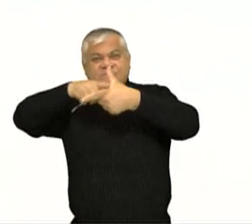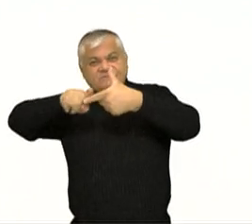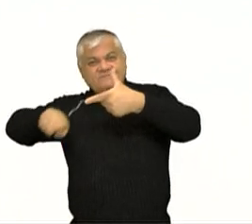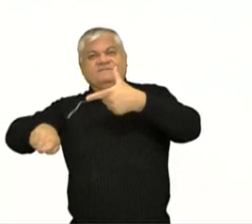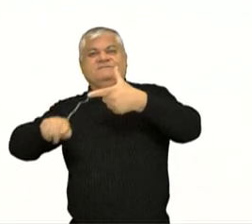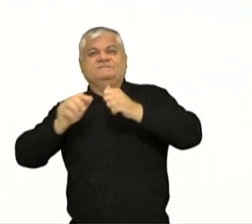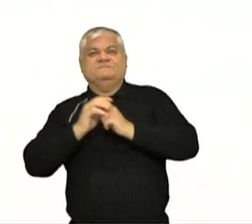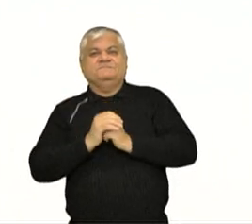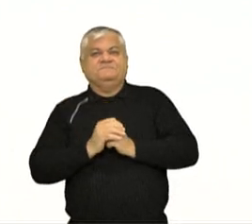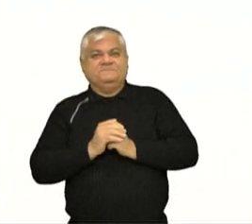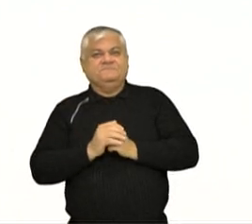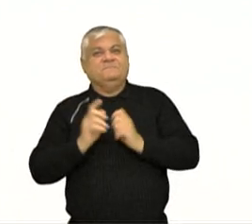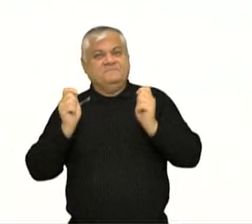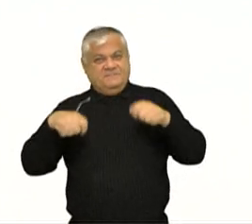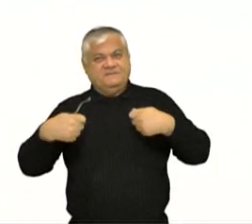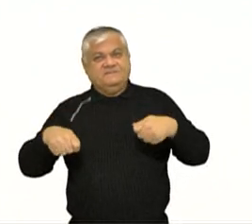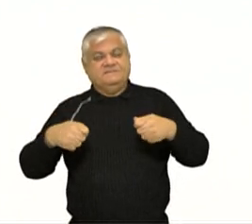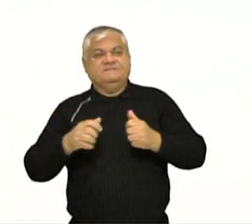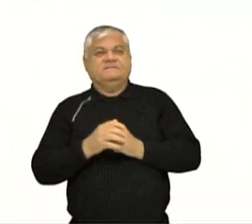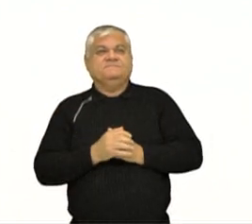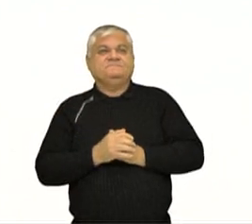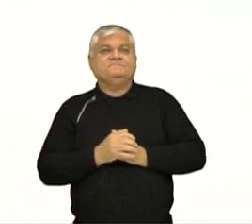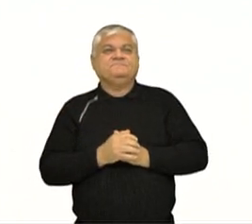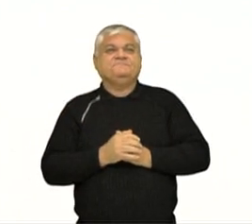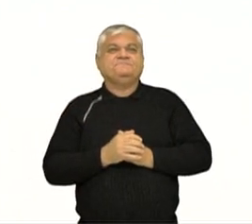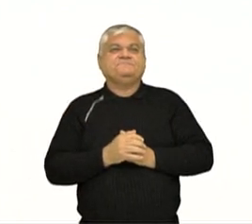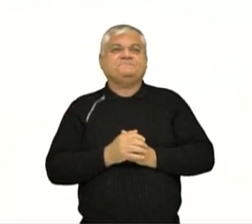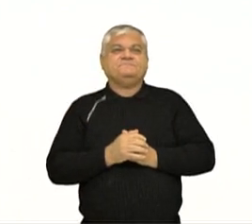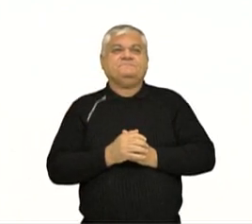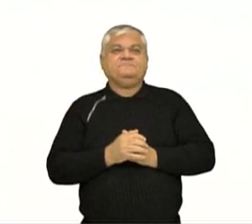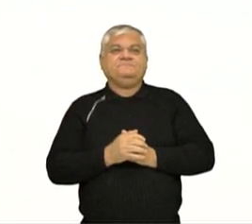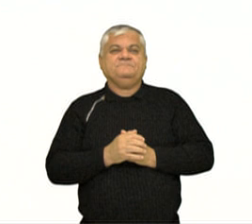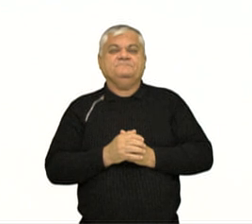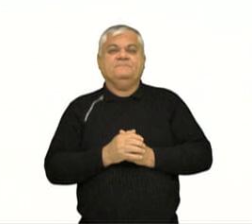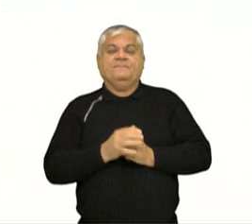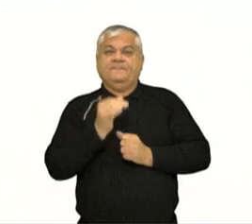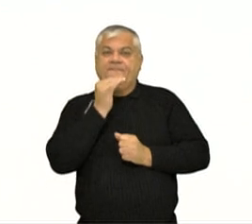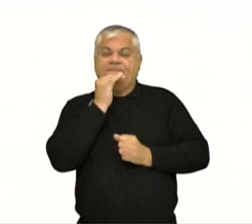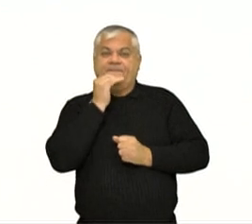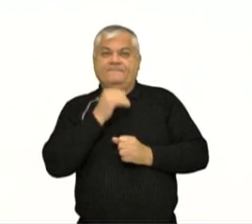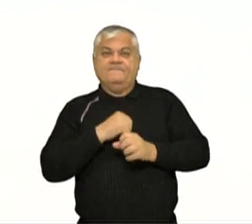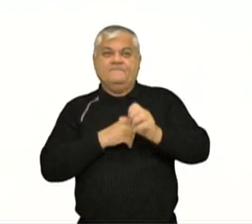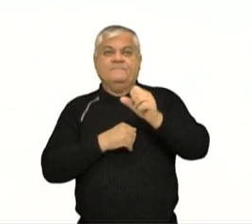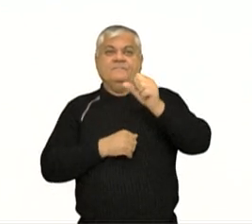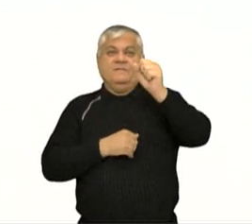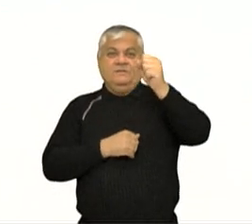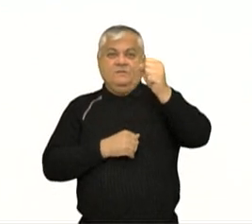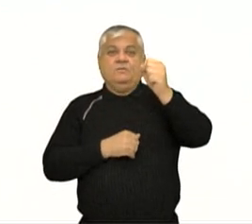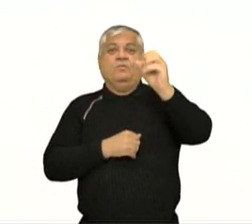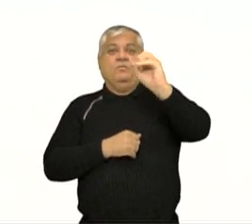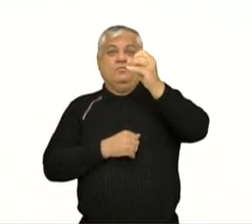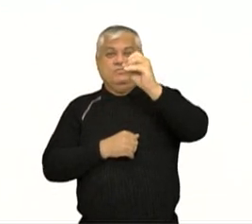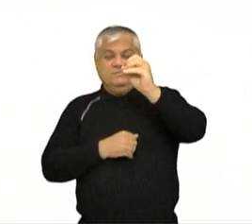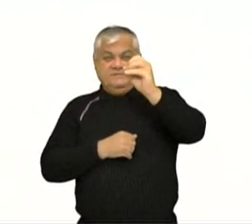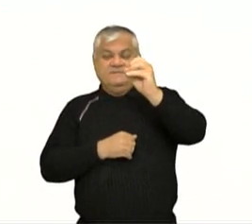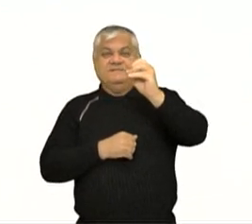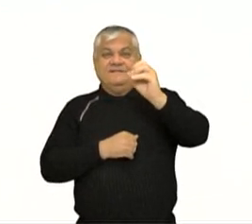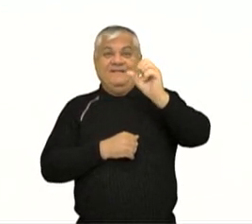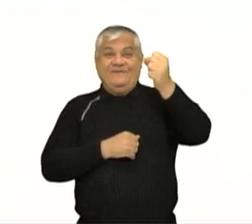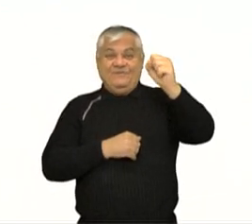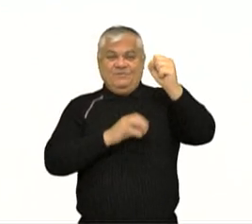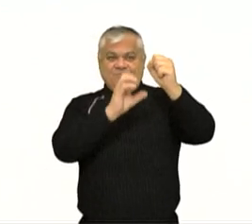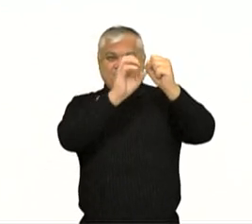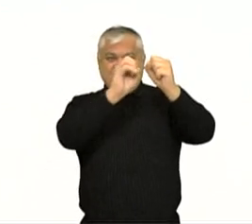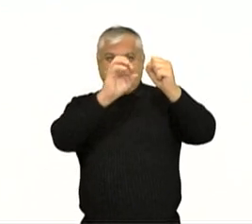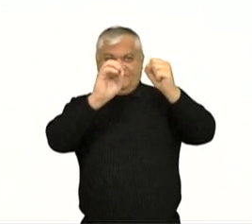ocorra a divisão, para podermos, né, realizar a divisão. Então, vamos lá. Se eu acrescentei o